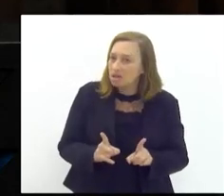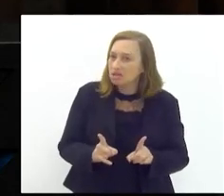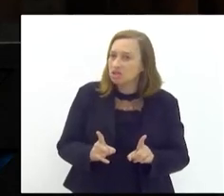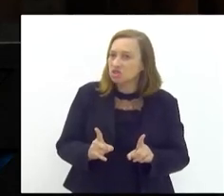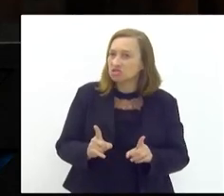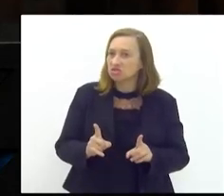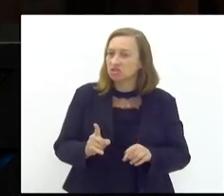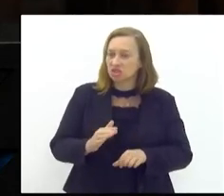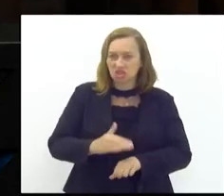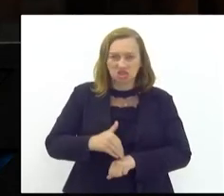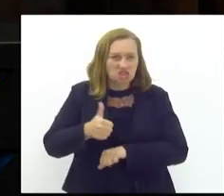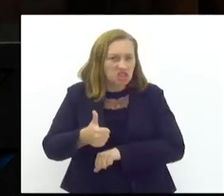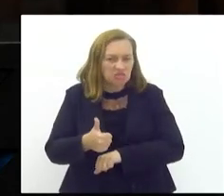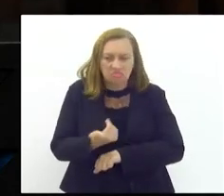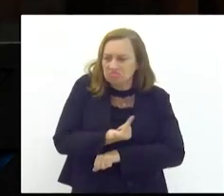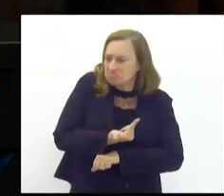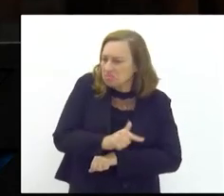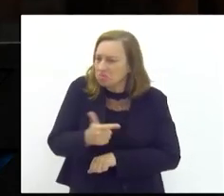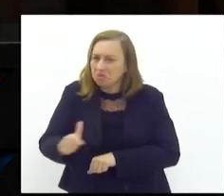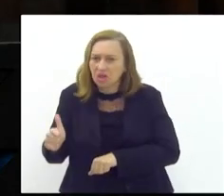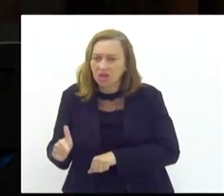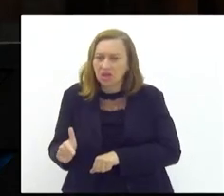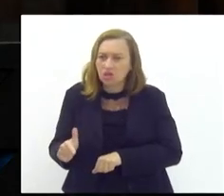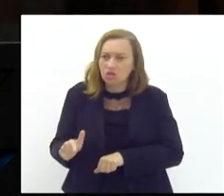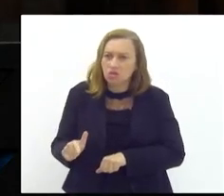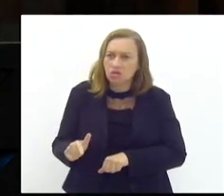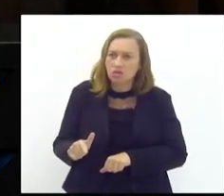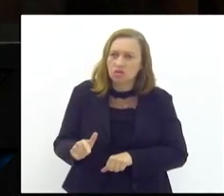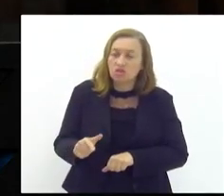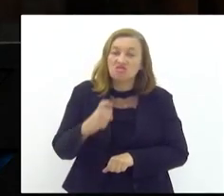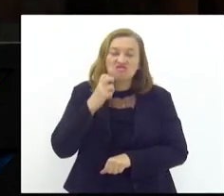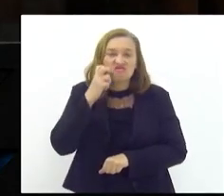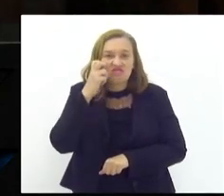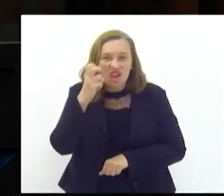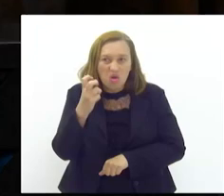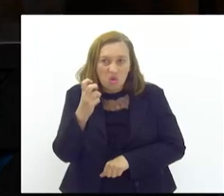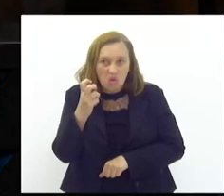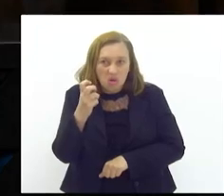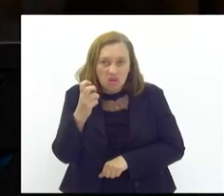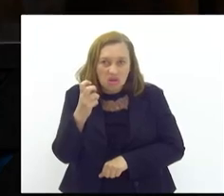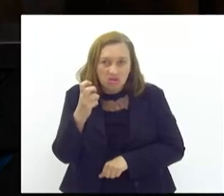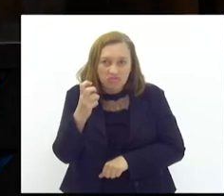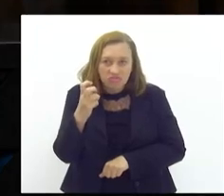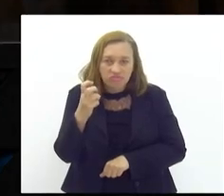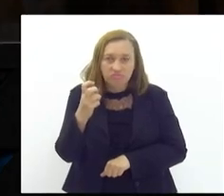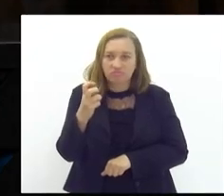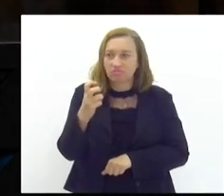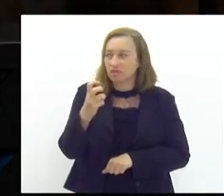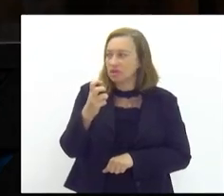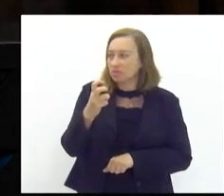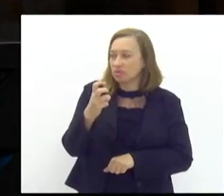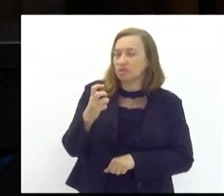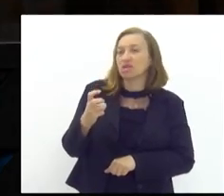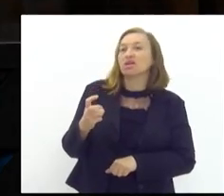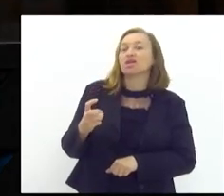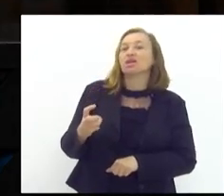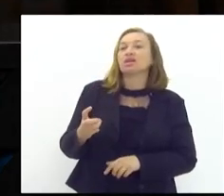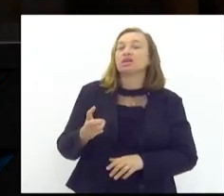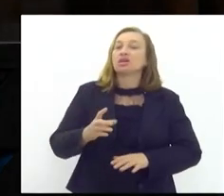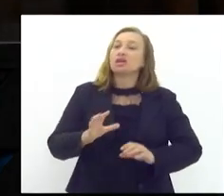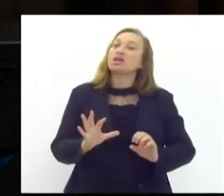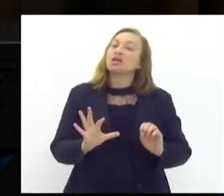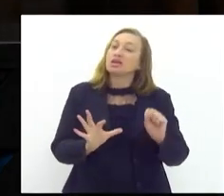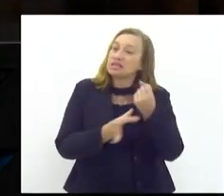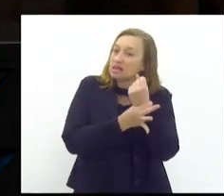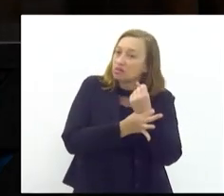dignidade que não tem o mínimo de vergonha na cara de garantir que essas famílias têm